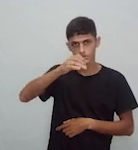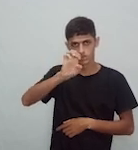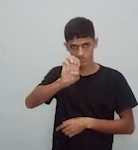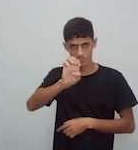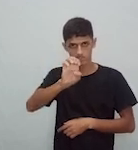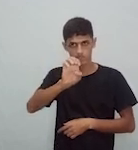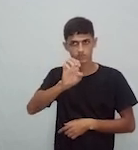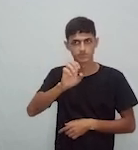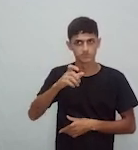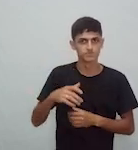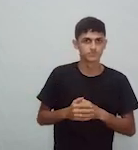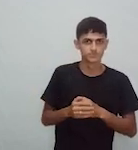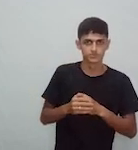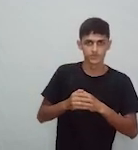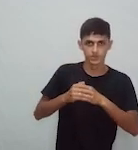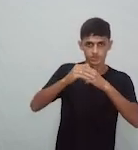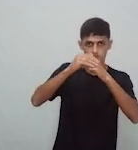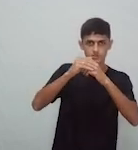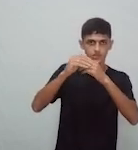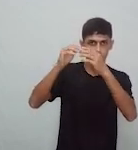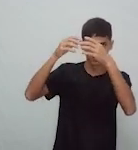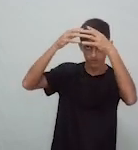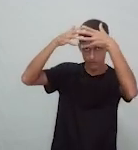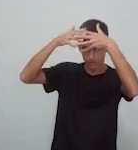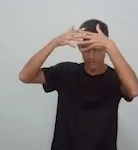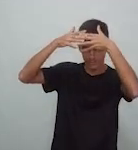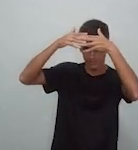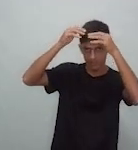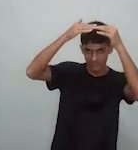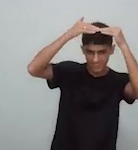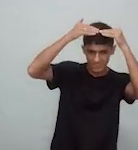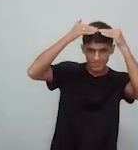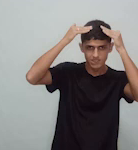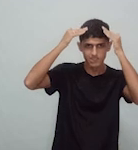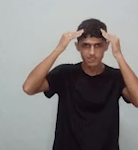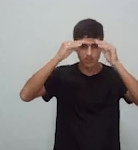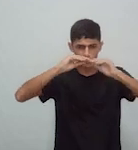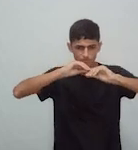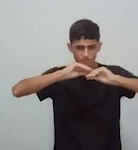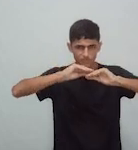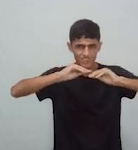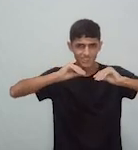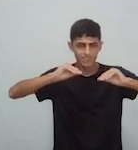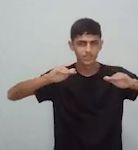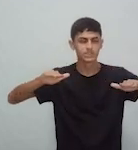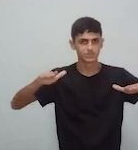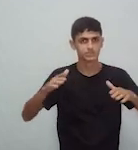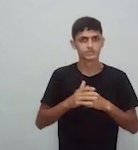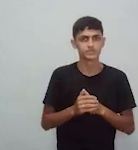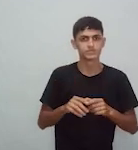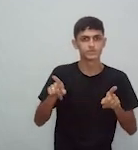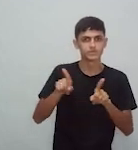está entre o nosso cérebro e o nosso crânio, e a gente tem as glândulas